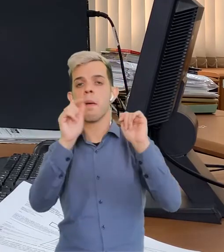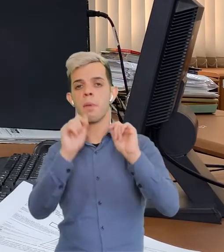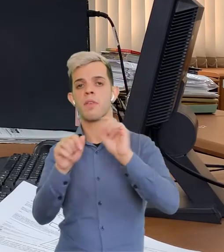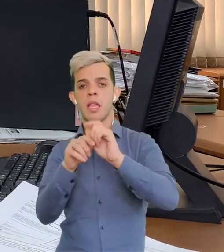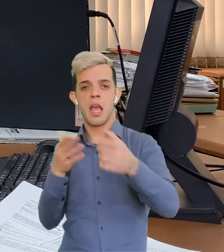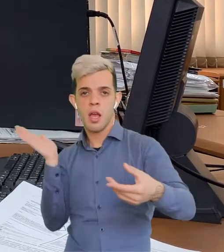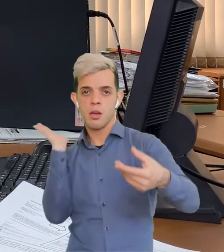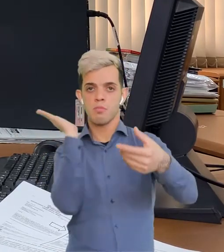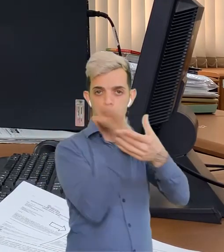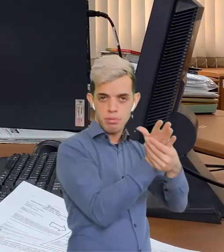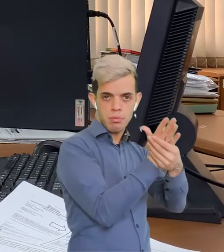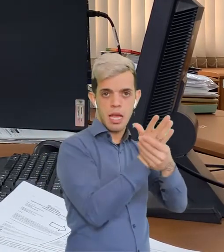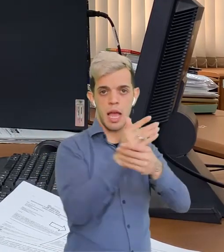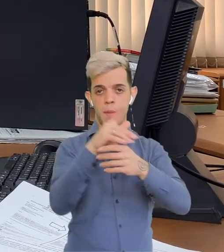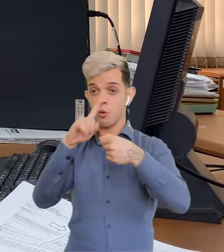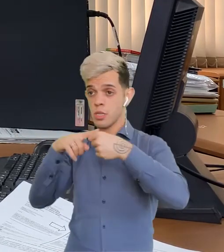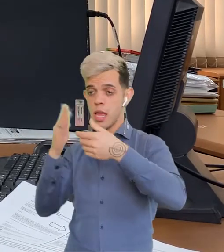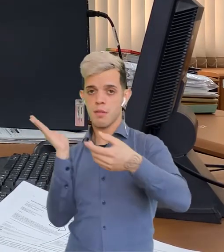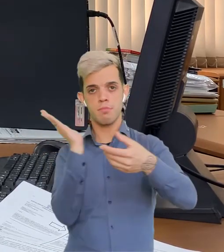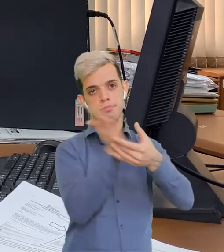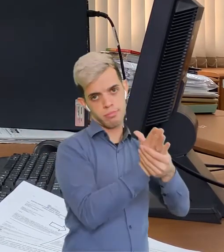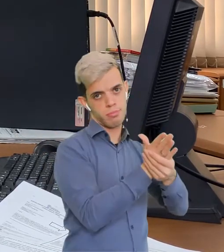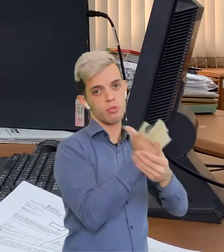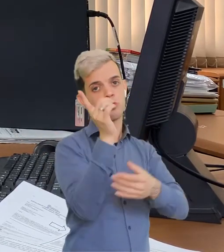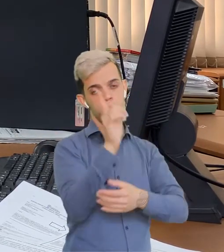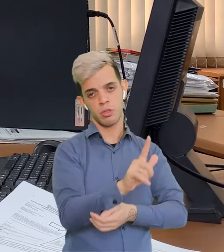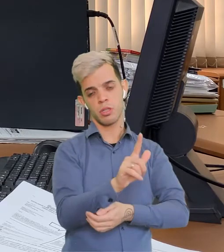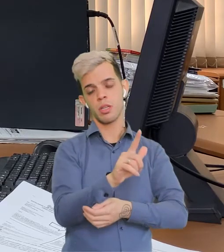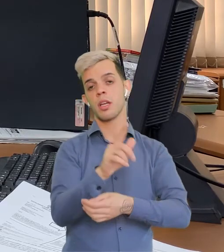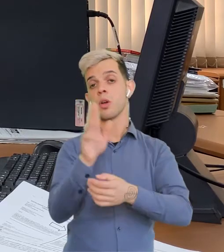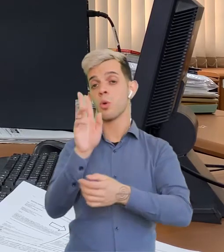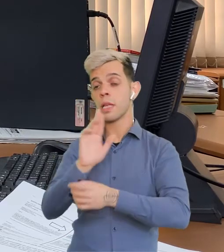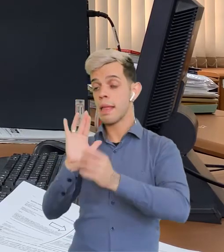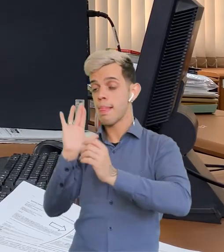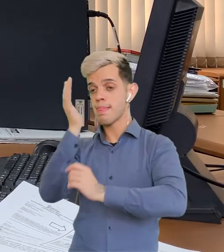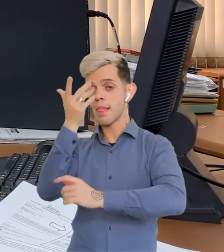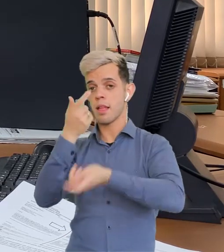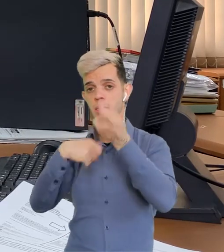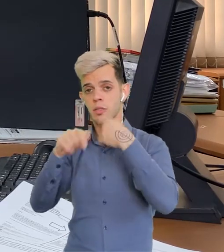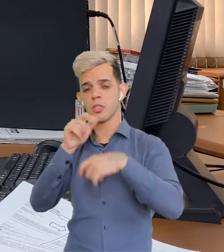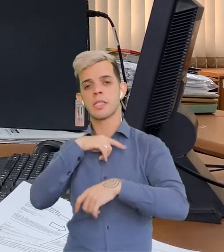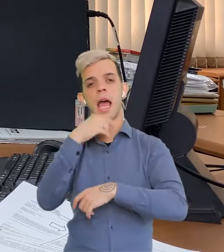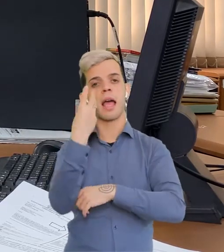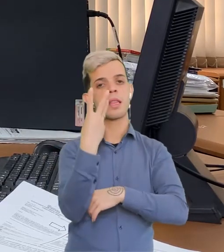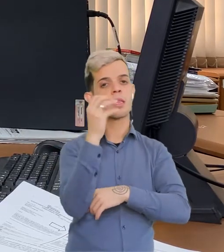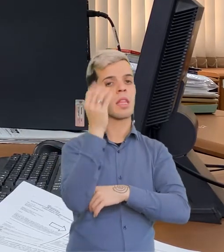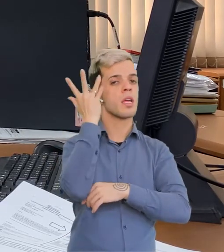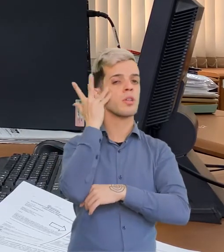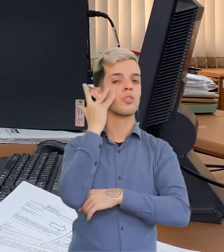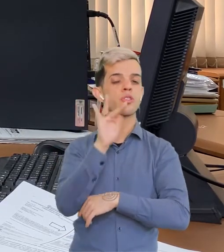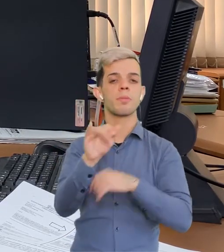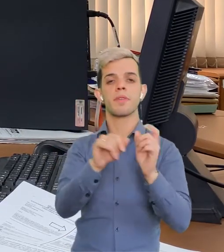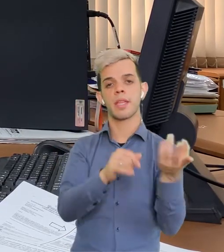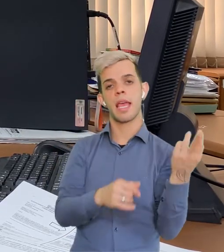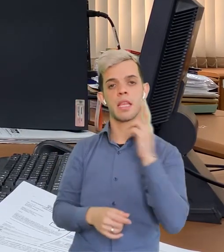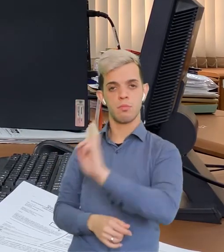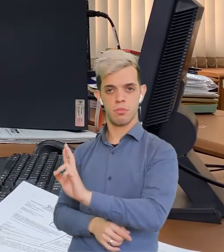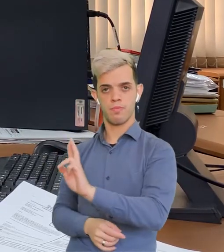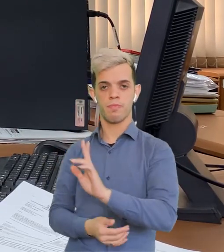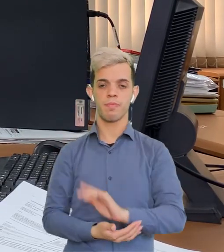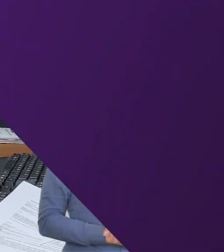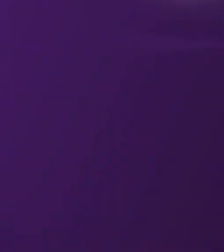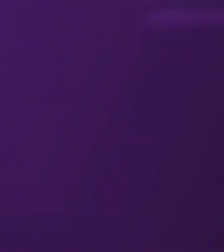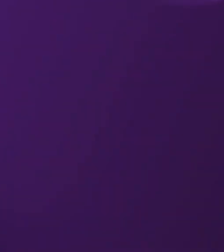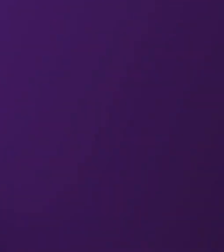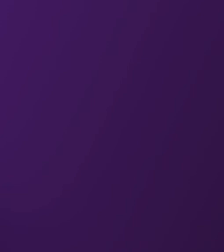sofrer uma ação judicial do município. Após o recebimento da decisão administrativa, o autuado tem 30 dias para entrar com o